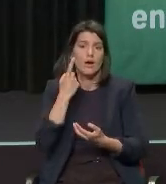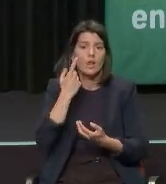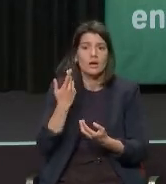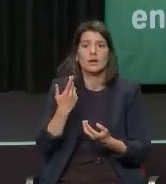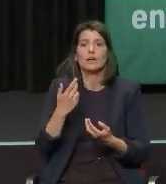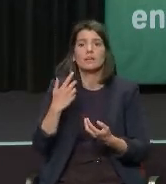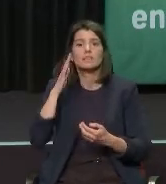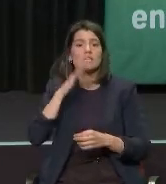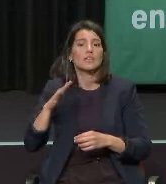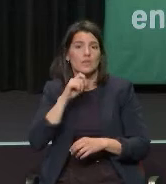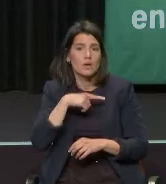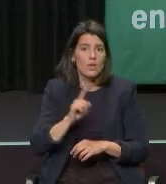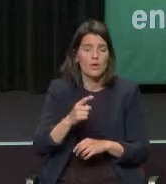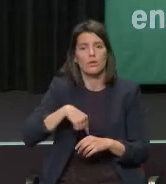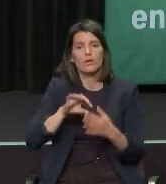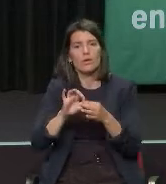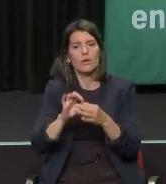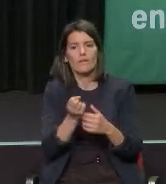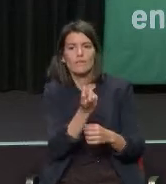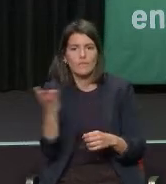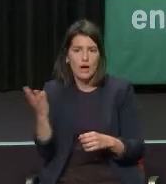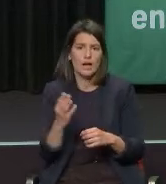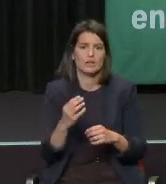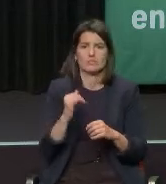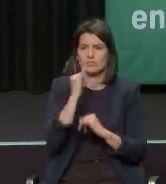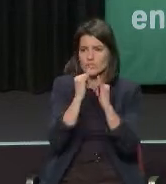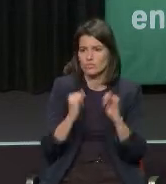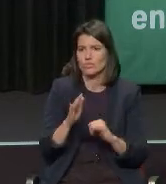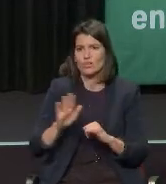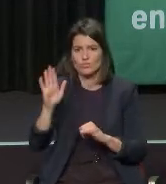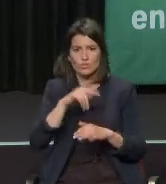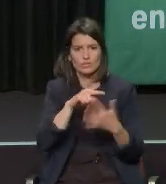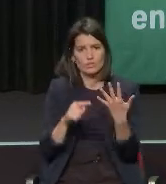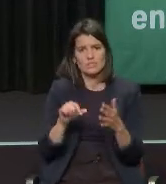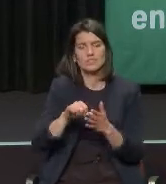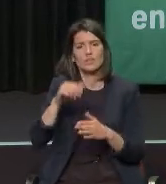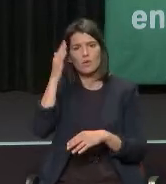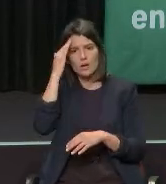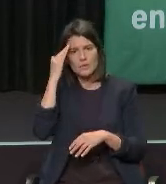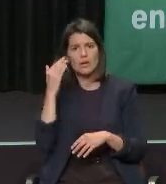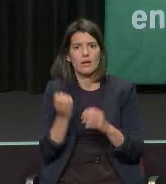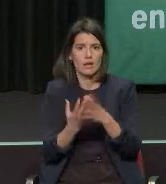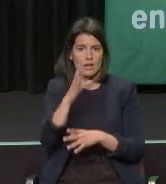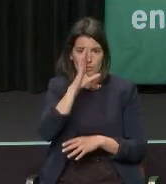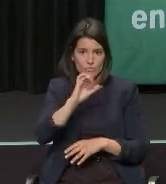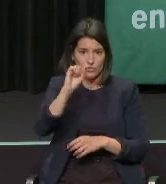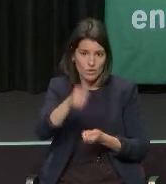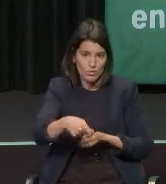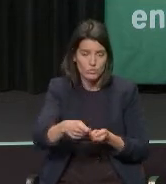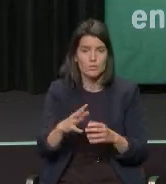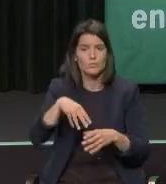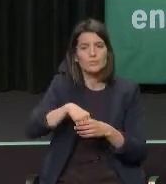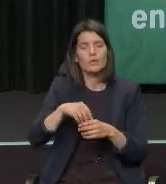ICNF colabora com várias unidades de I&D nacionais e internacionais, participa em 5 centros de competências criados pelo Ministério da Agricultura, integra o